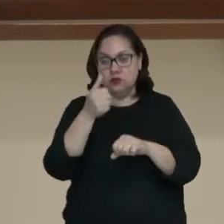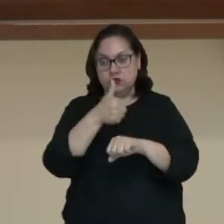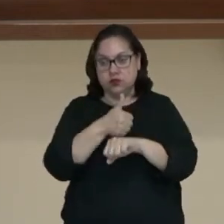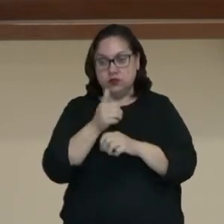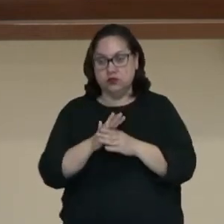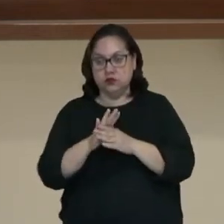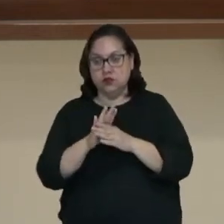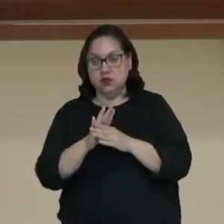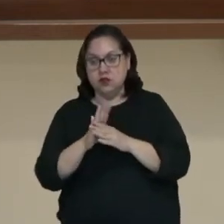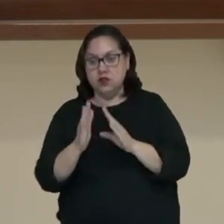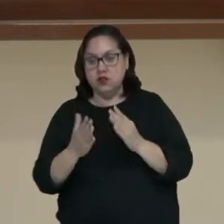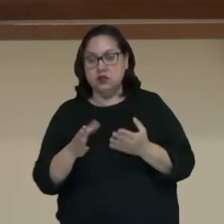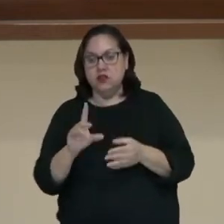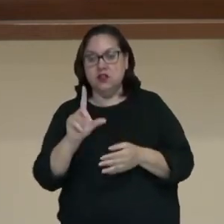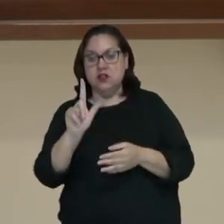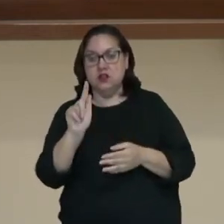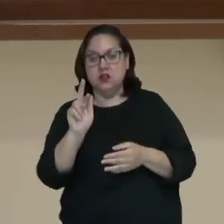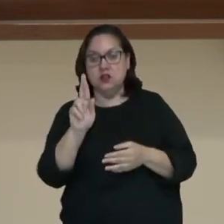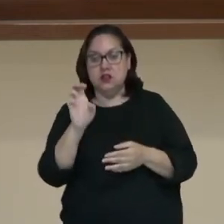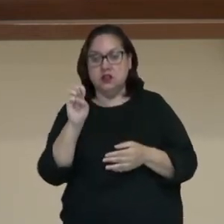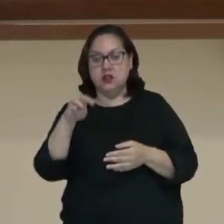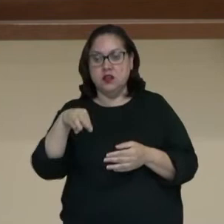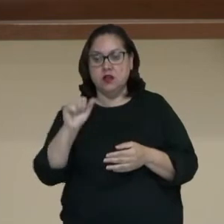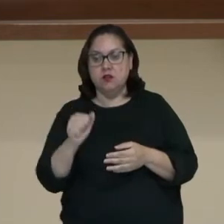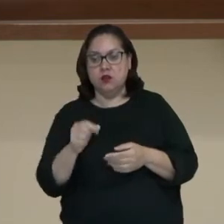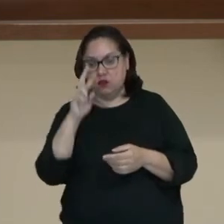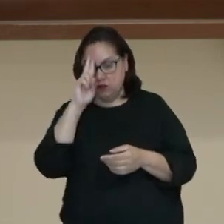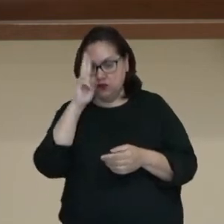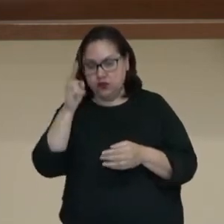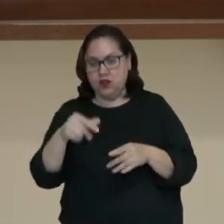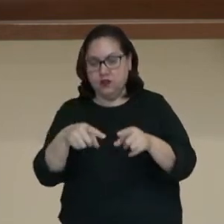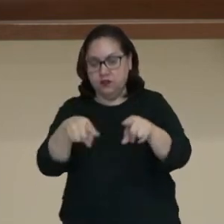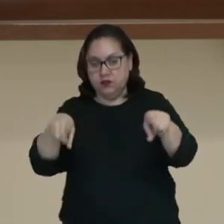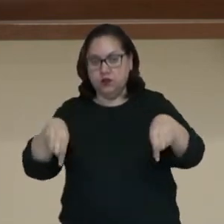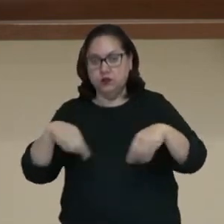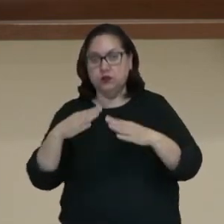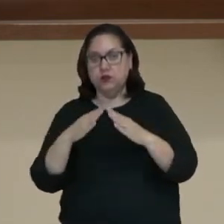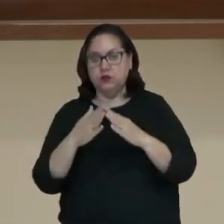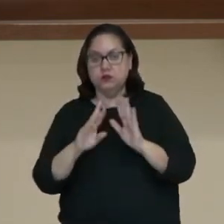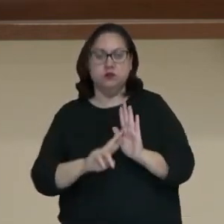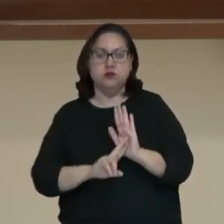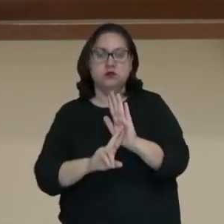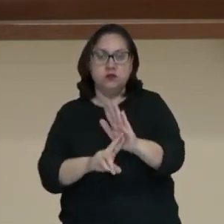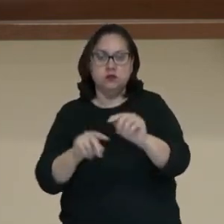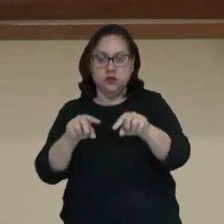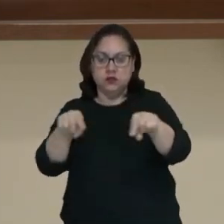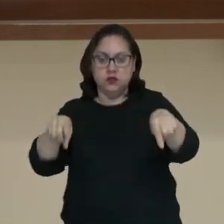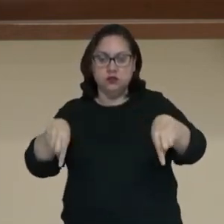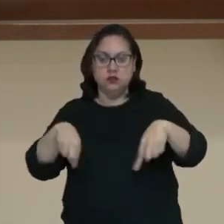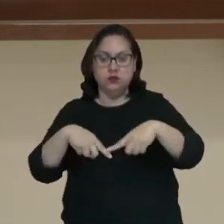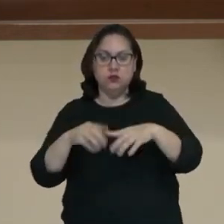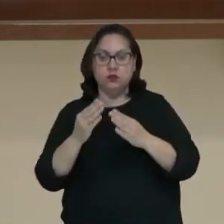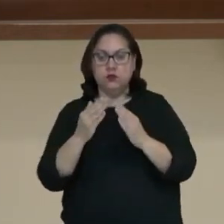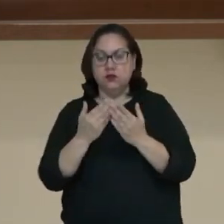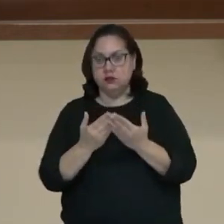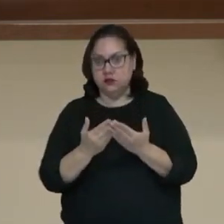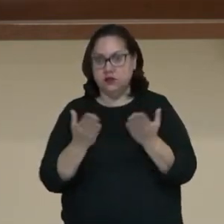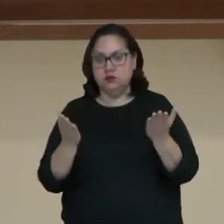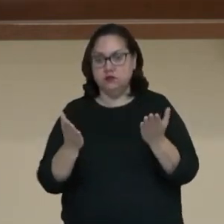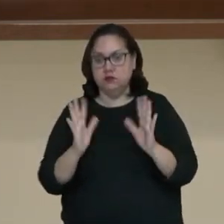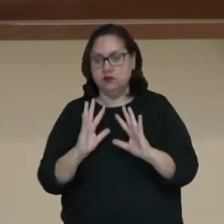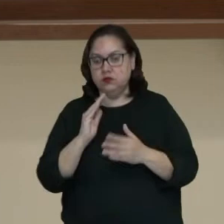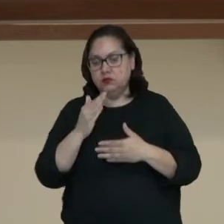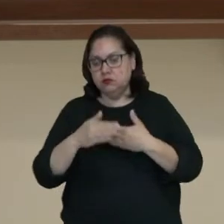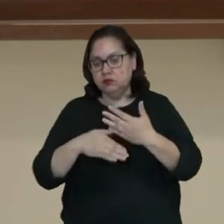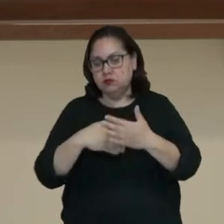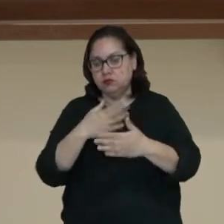de grêmio, ou talvez o chefe de turma, né? O representante da turma. Daí a gente faz tudo nesse